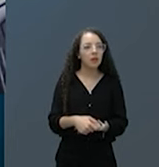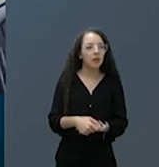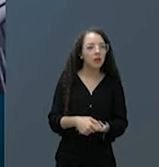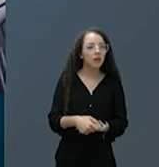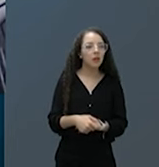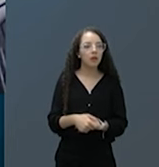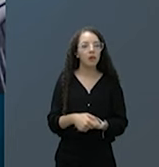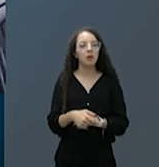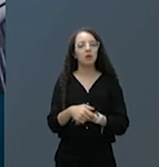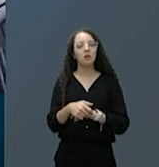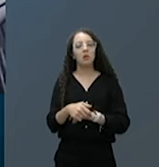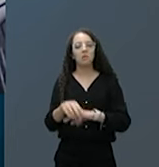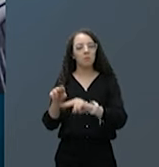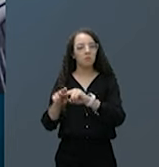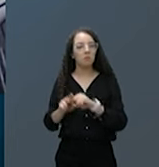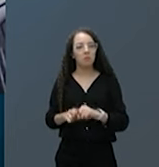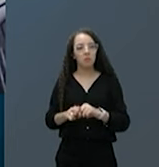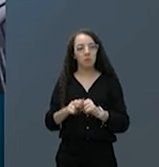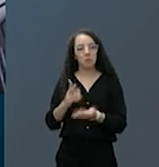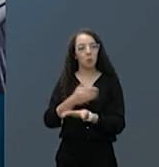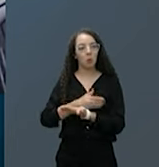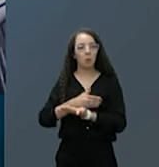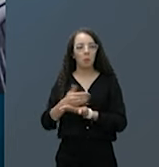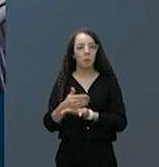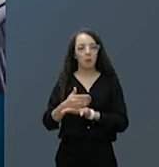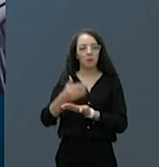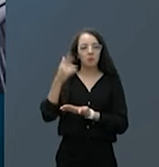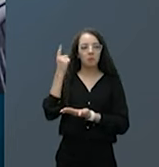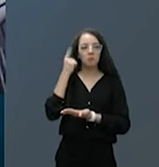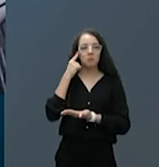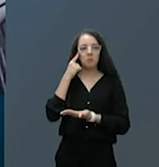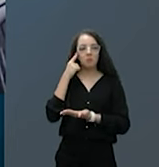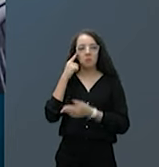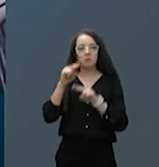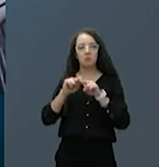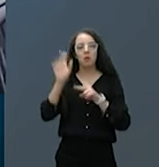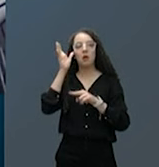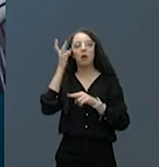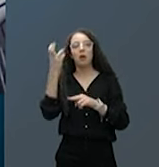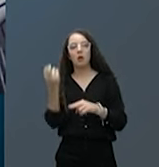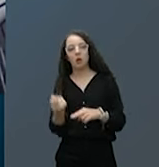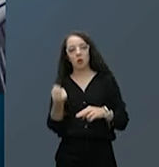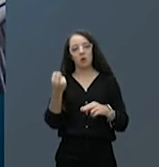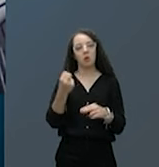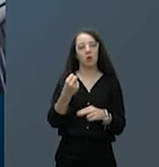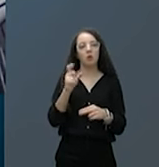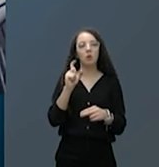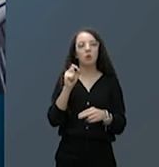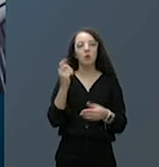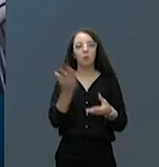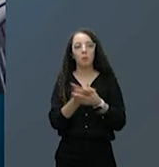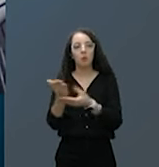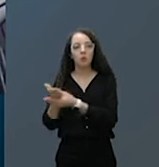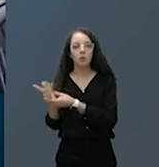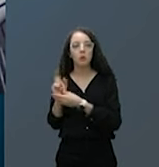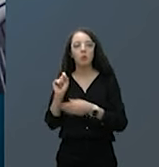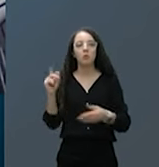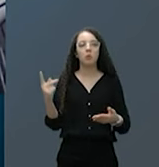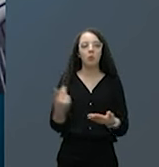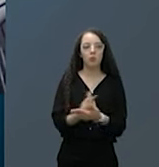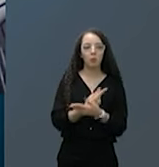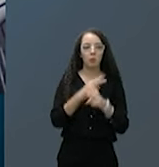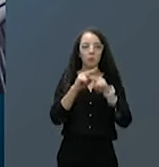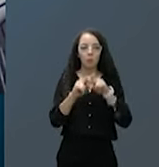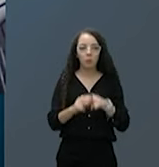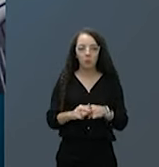partem de premissas distintas para a solução dos casos. Assim, ausente a indispensável similitude fática entre os